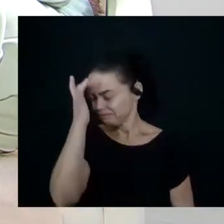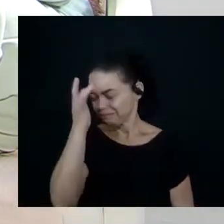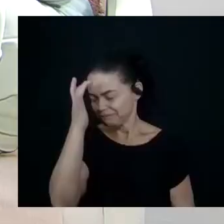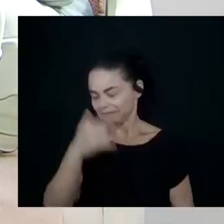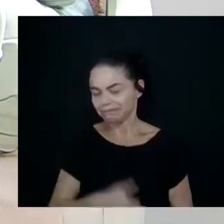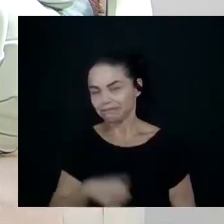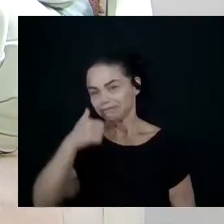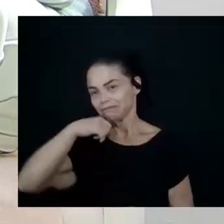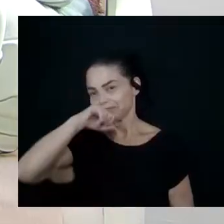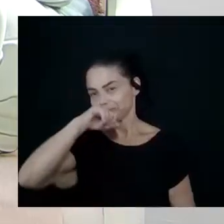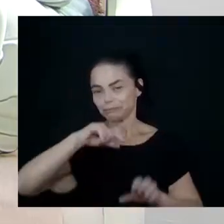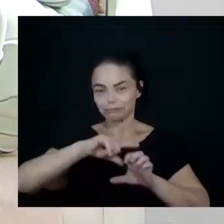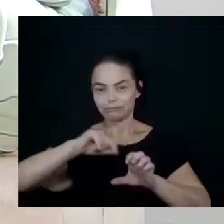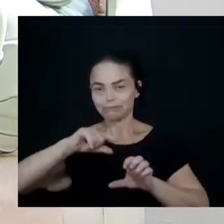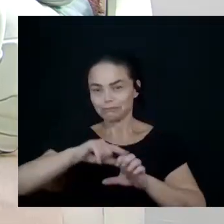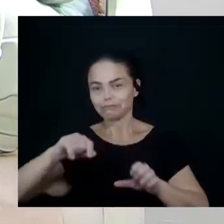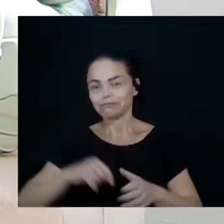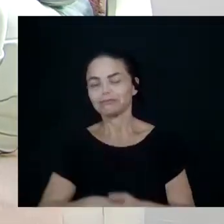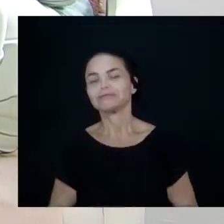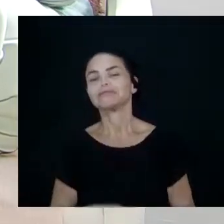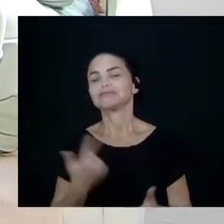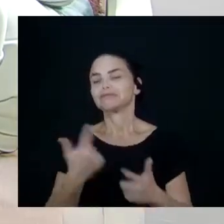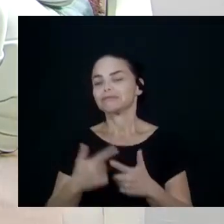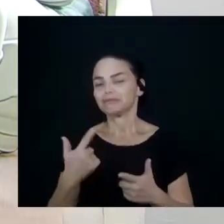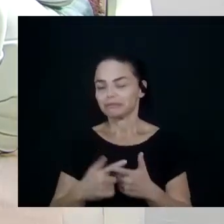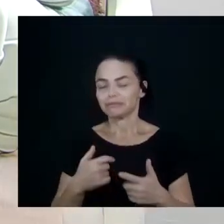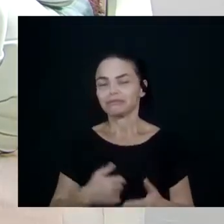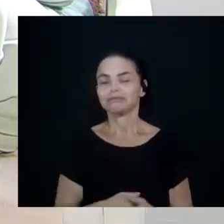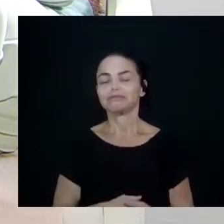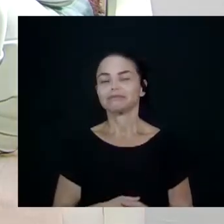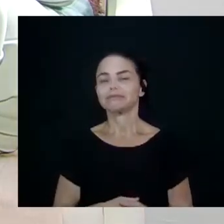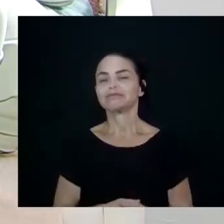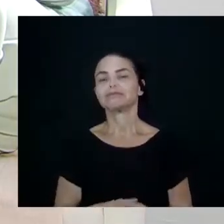fácil ser mãe empreendendo, mesmo porque